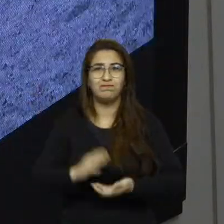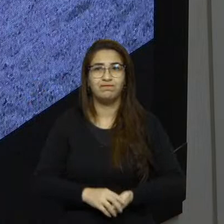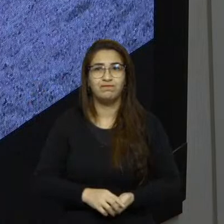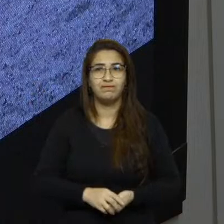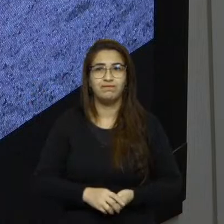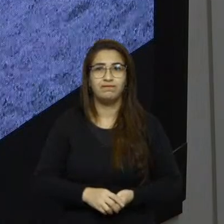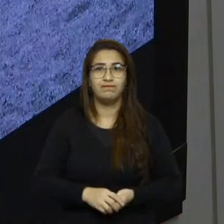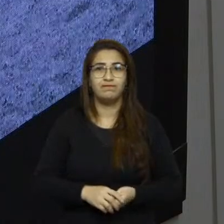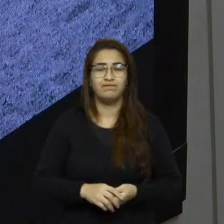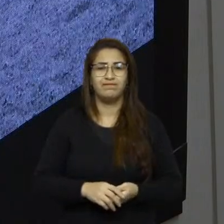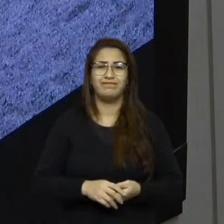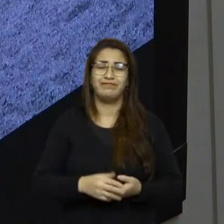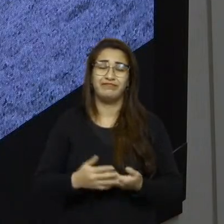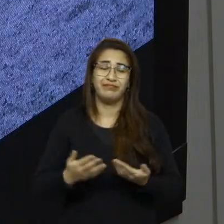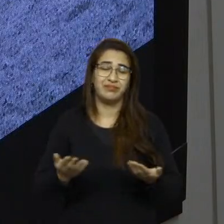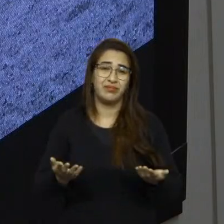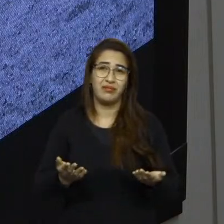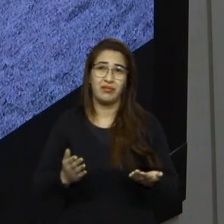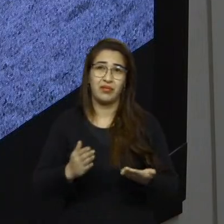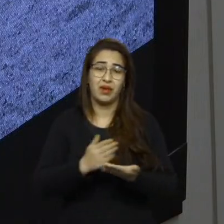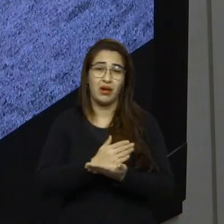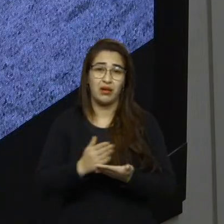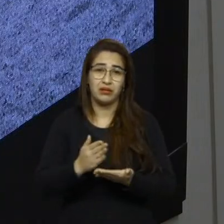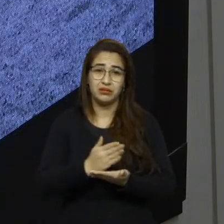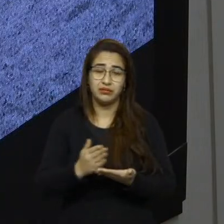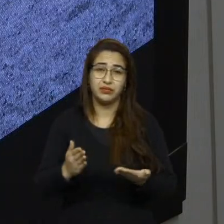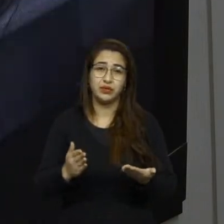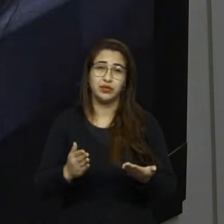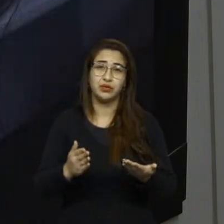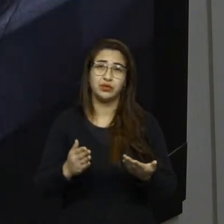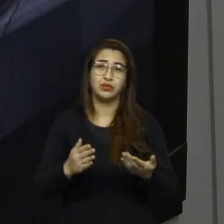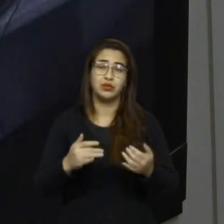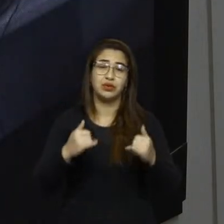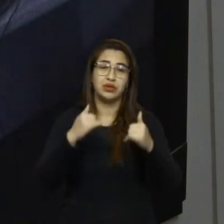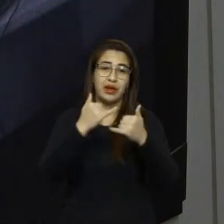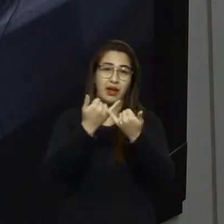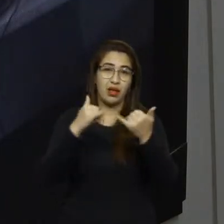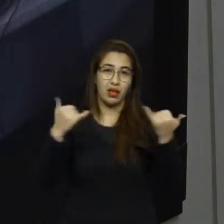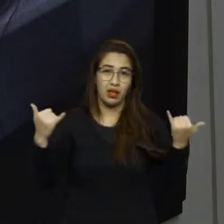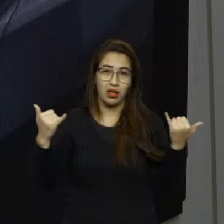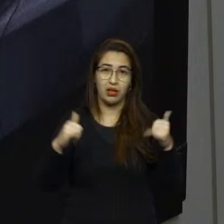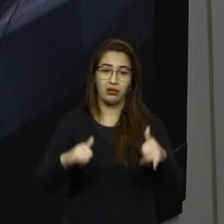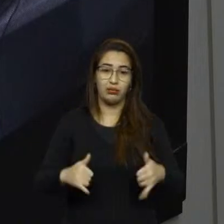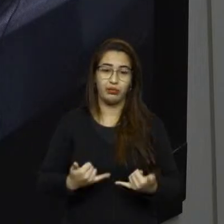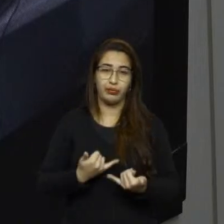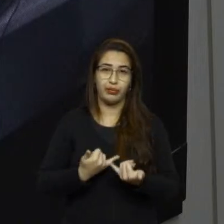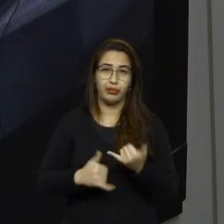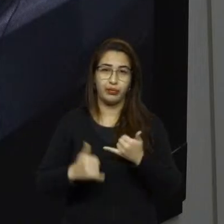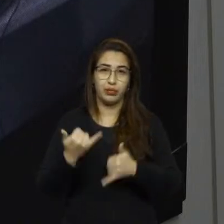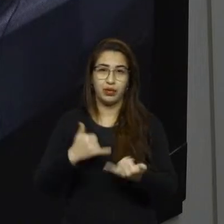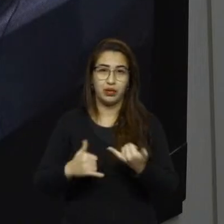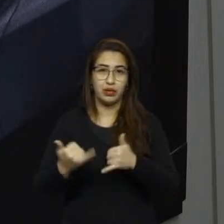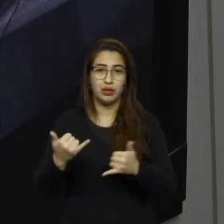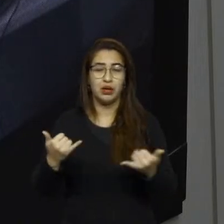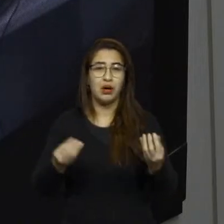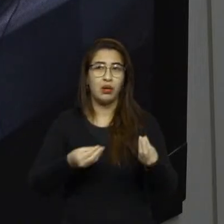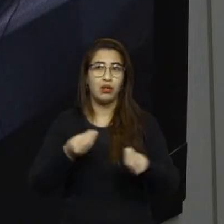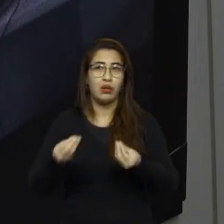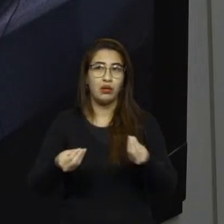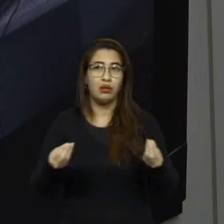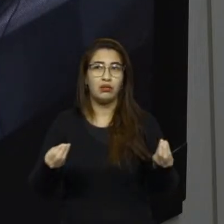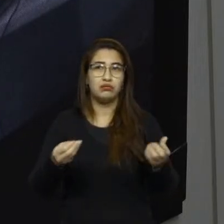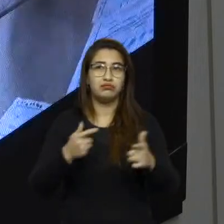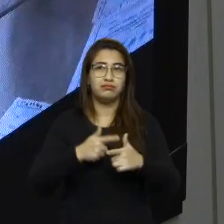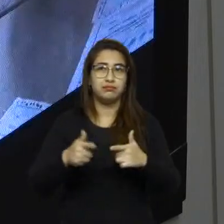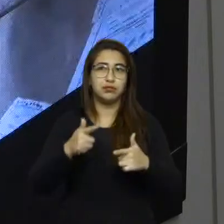Enfim, não diferente do que fizemos, parte elétrica também, né, a gente viu aí, não diferente do que fizemos com relação a tantas